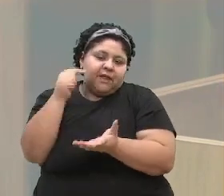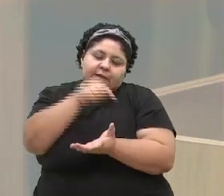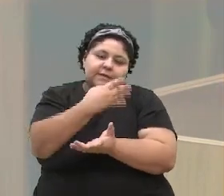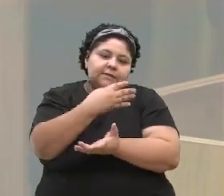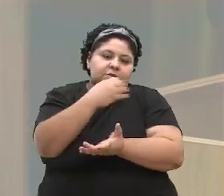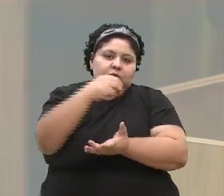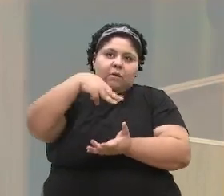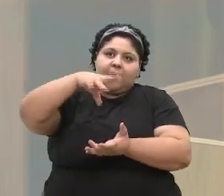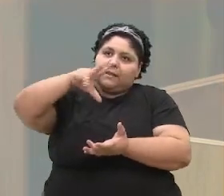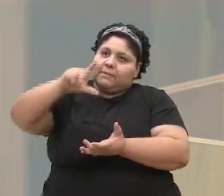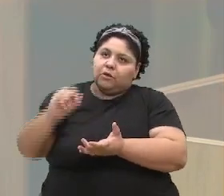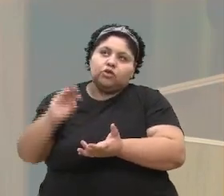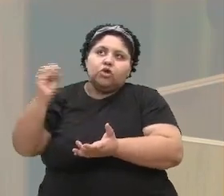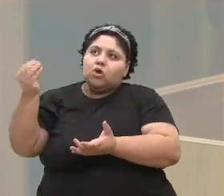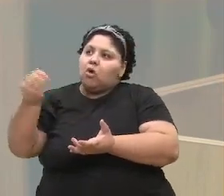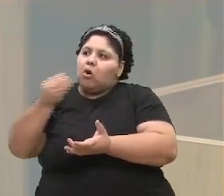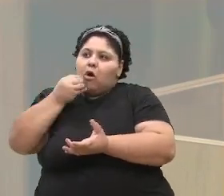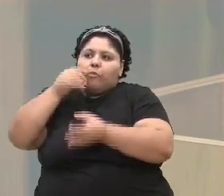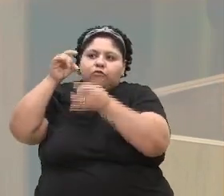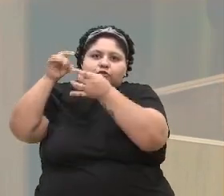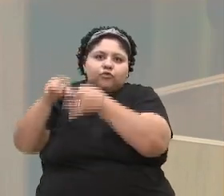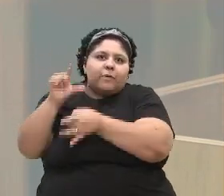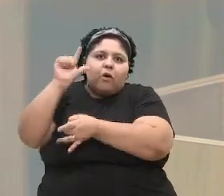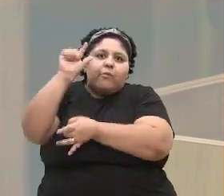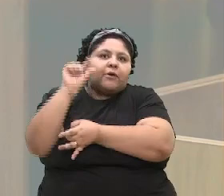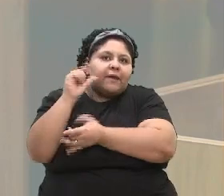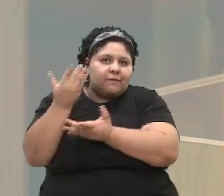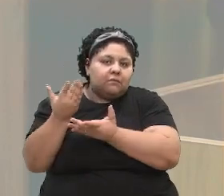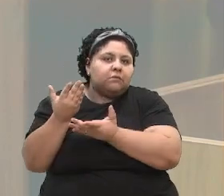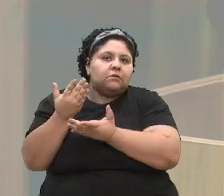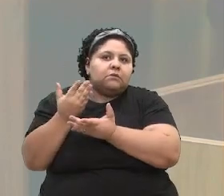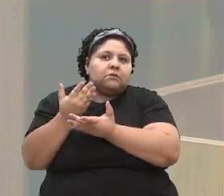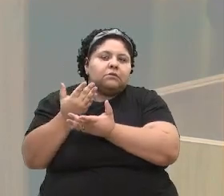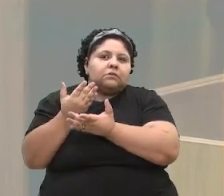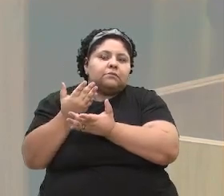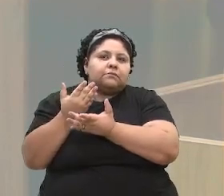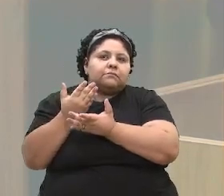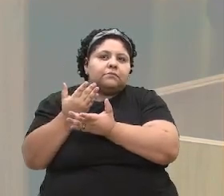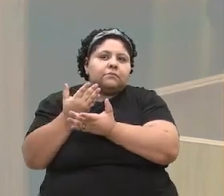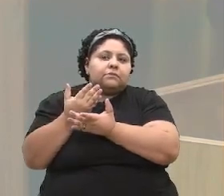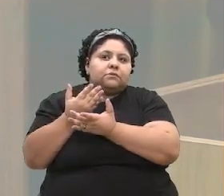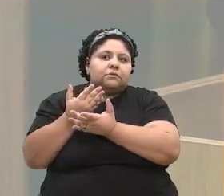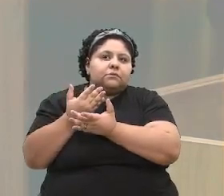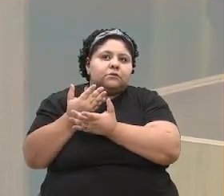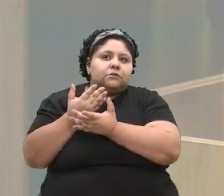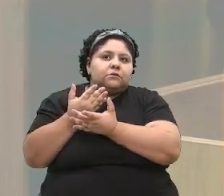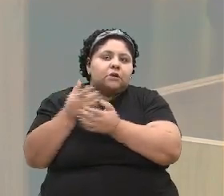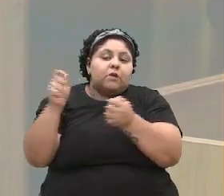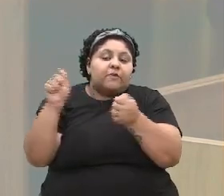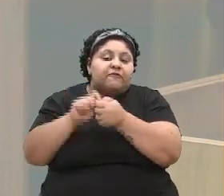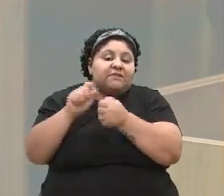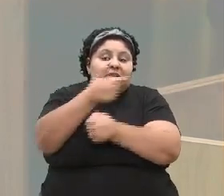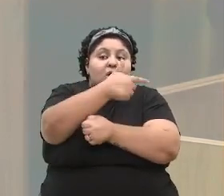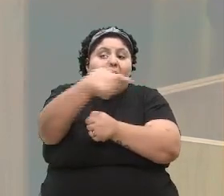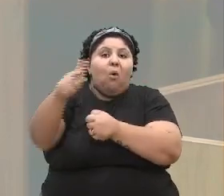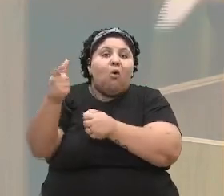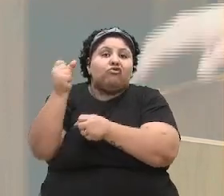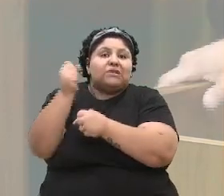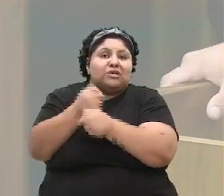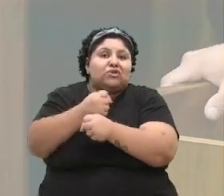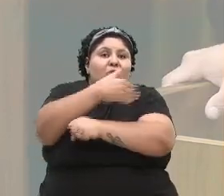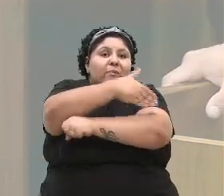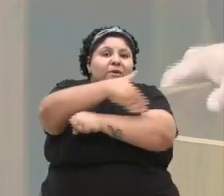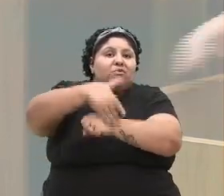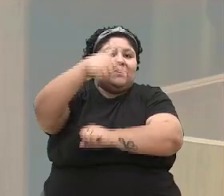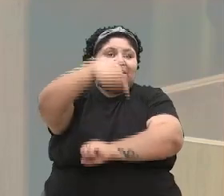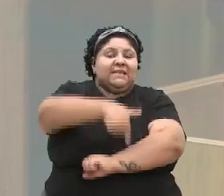sobrar parte dessas verbas para ser complementadas outras obras, outras ruas da